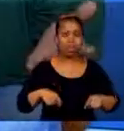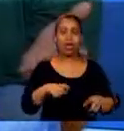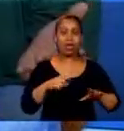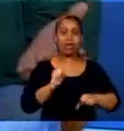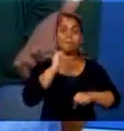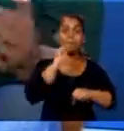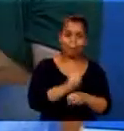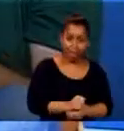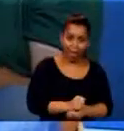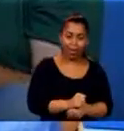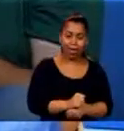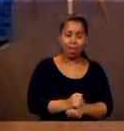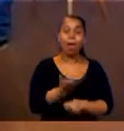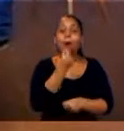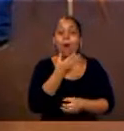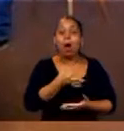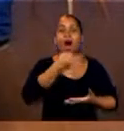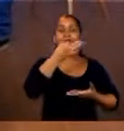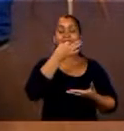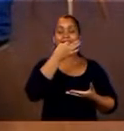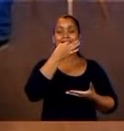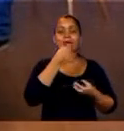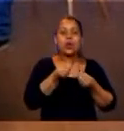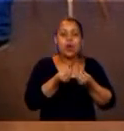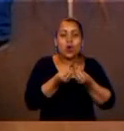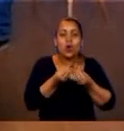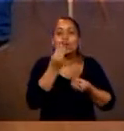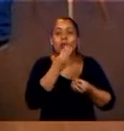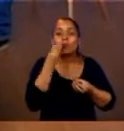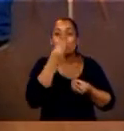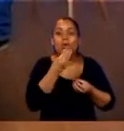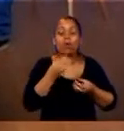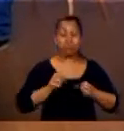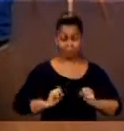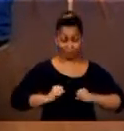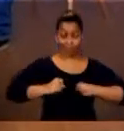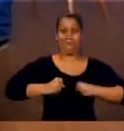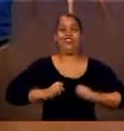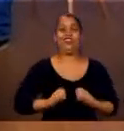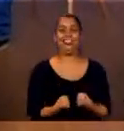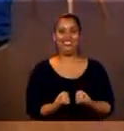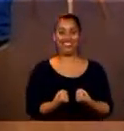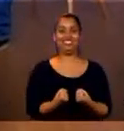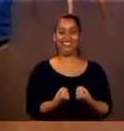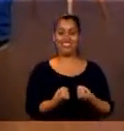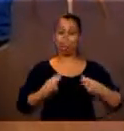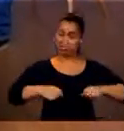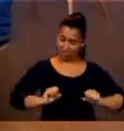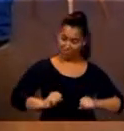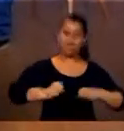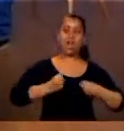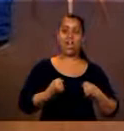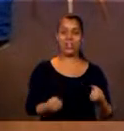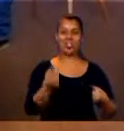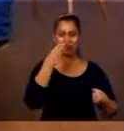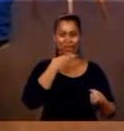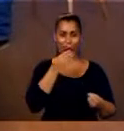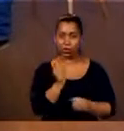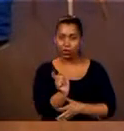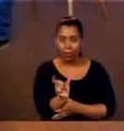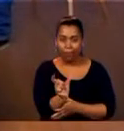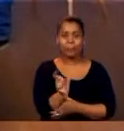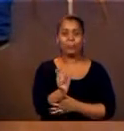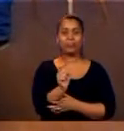tivemos que parar ali, né? Porque ela falou, paçoca dá reforço, hein? Vocês precisam de muito reforço. Então, aquilo para a gente, vindo de